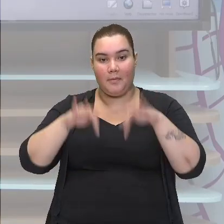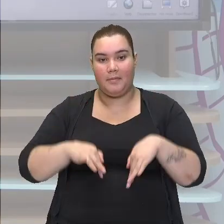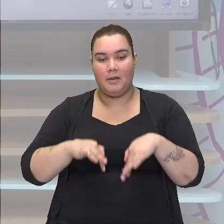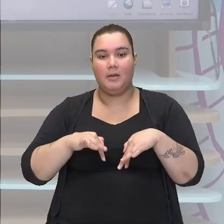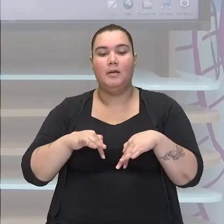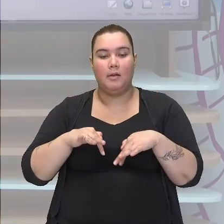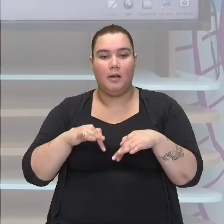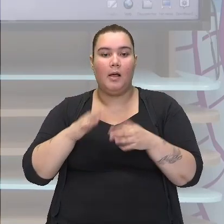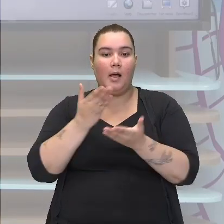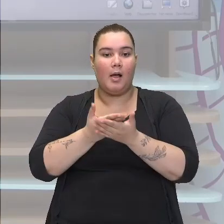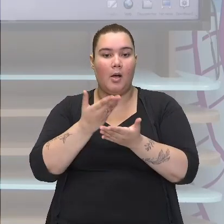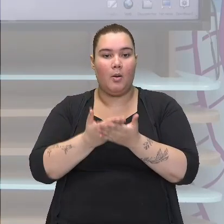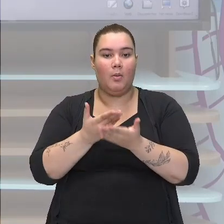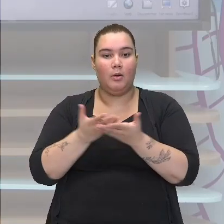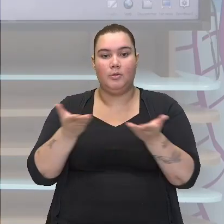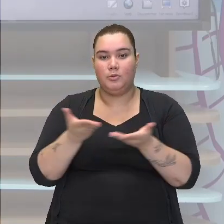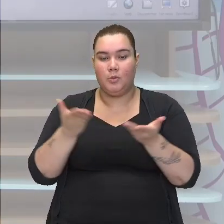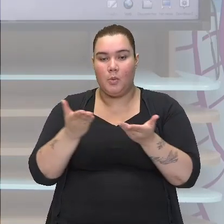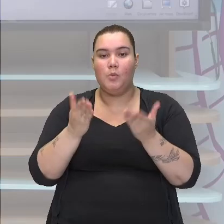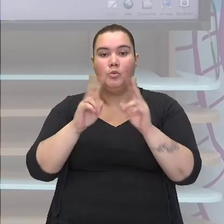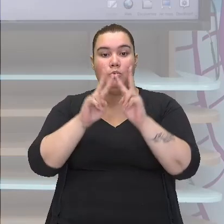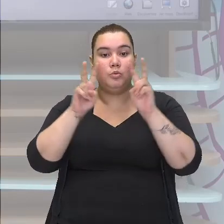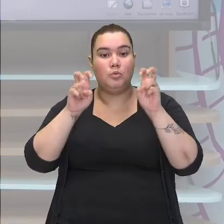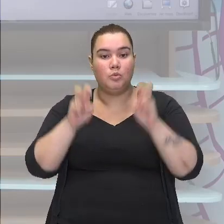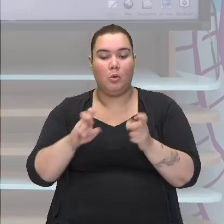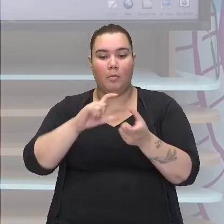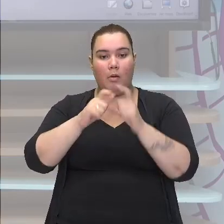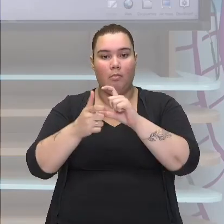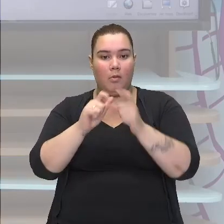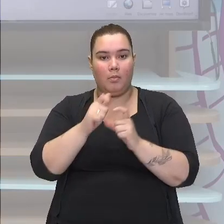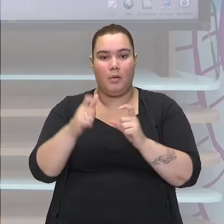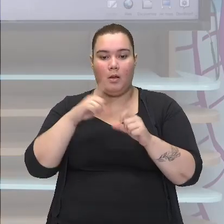as simetrias que impactam em uma